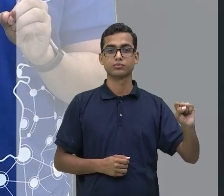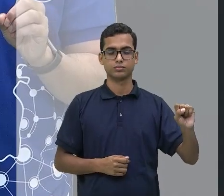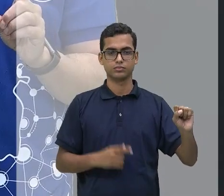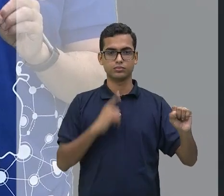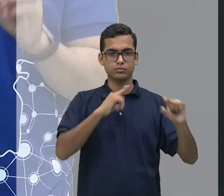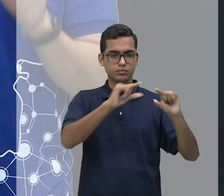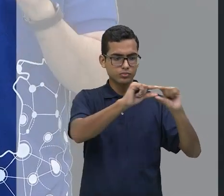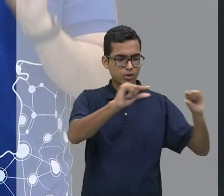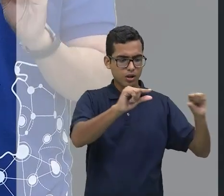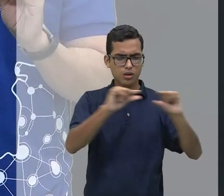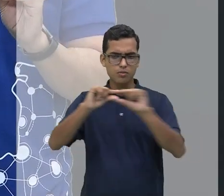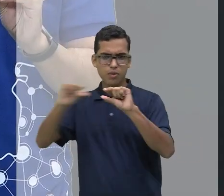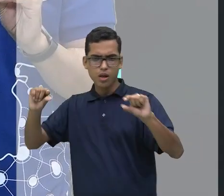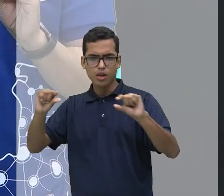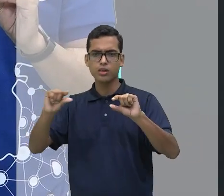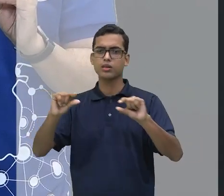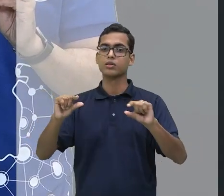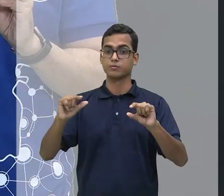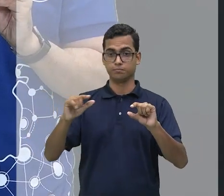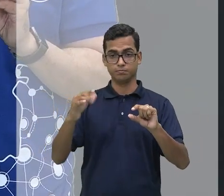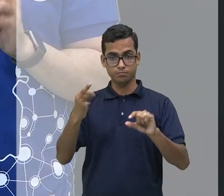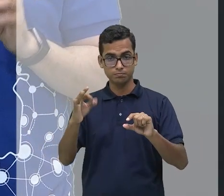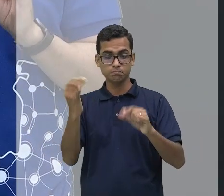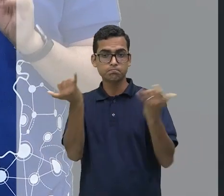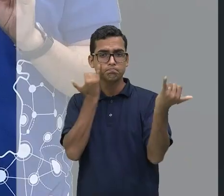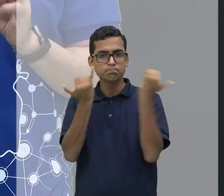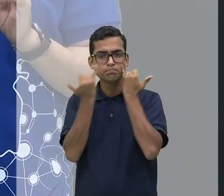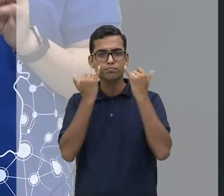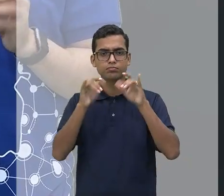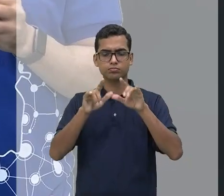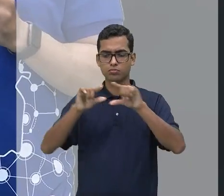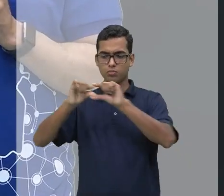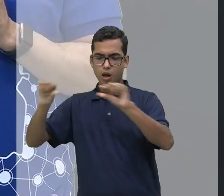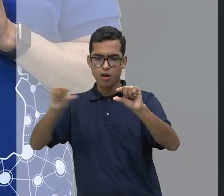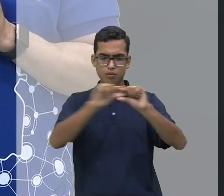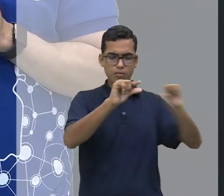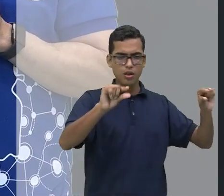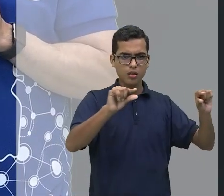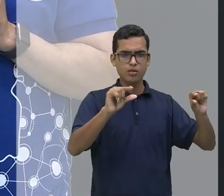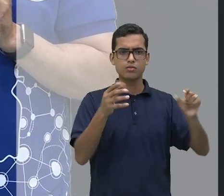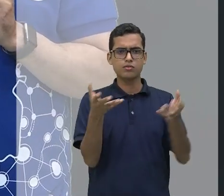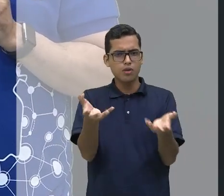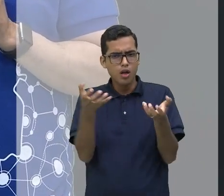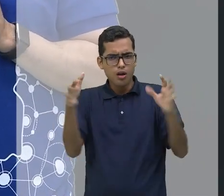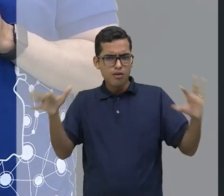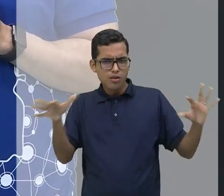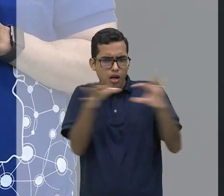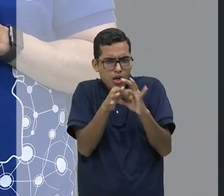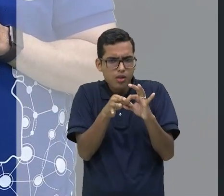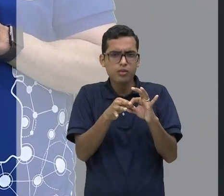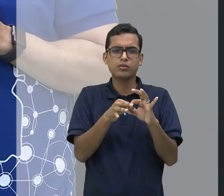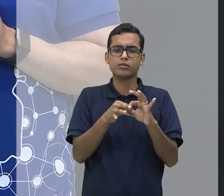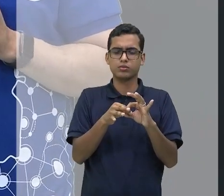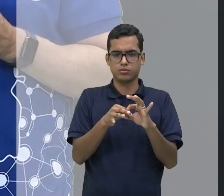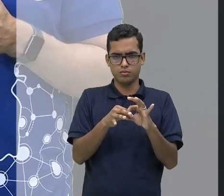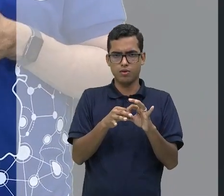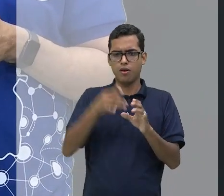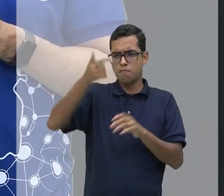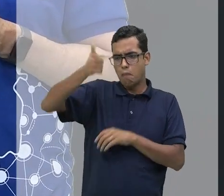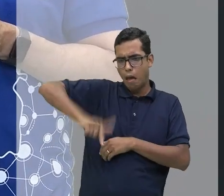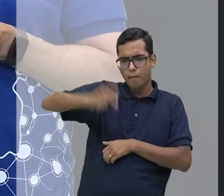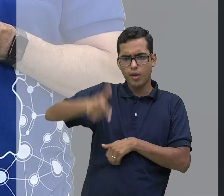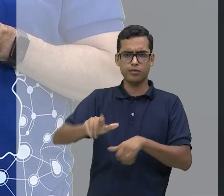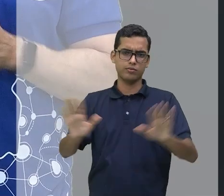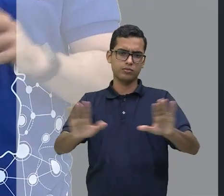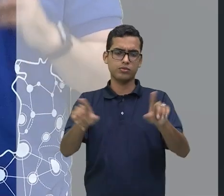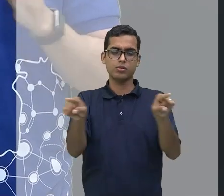separadas, tá? Que passam informações separadas, e quando eu quero unir essas duas, para não tornar repetitivo, eu vou